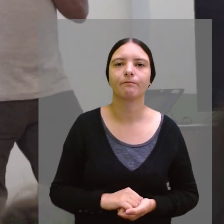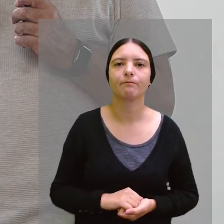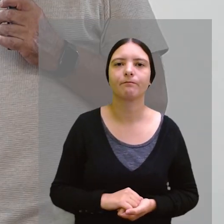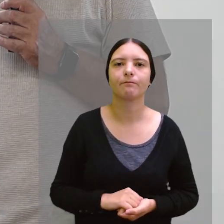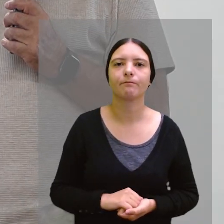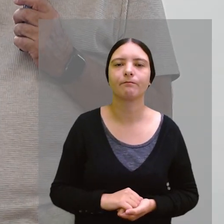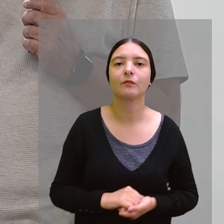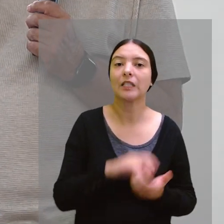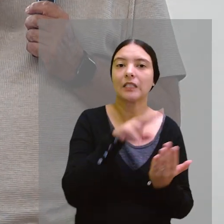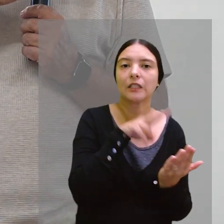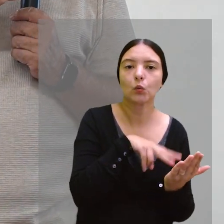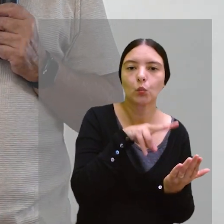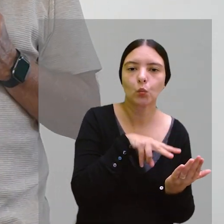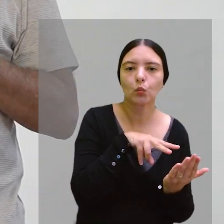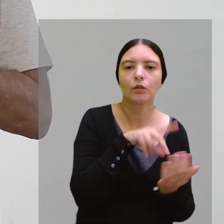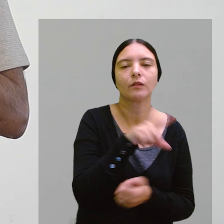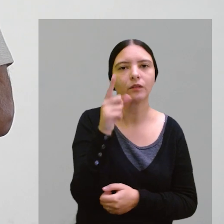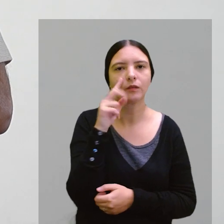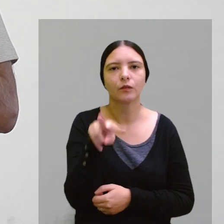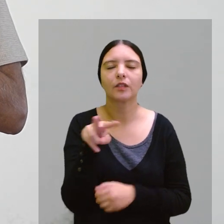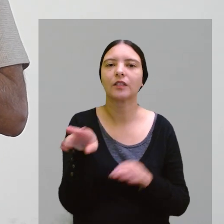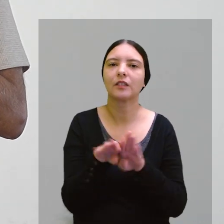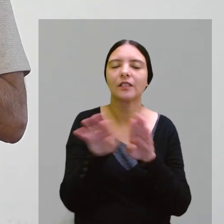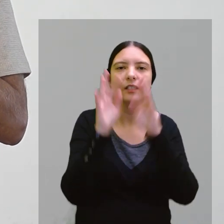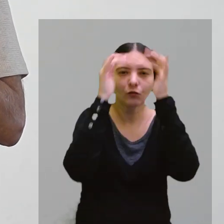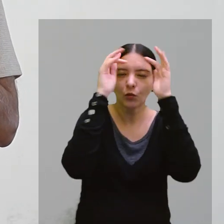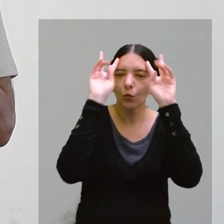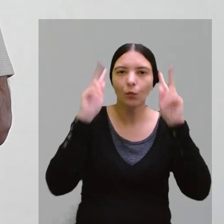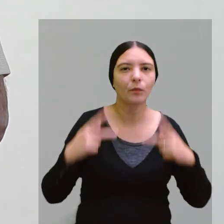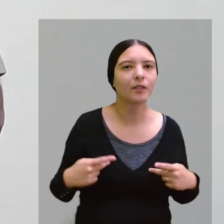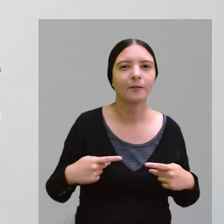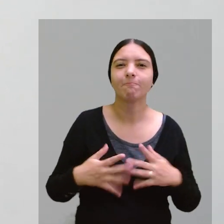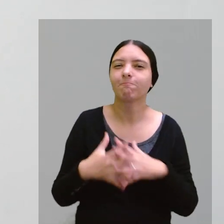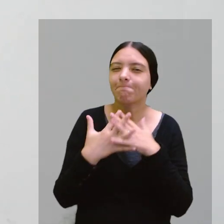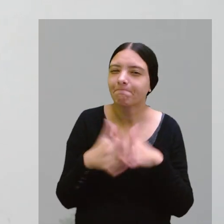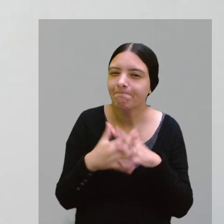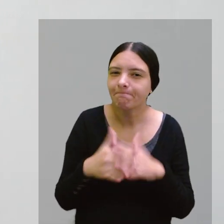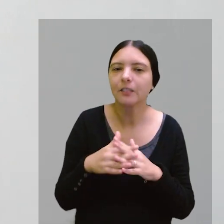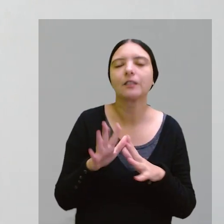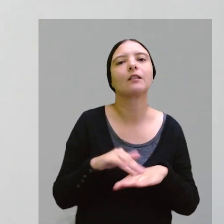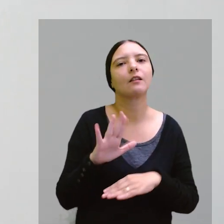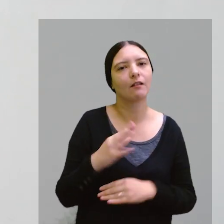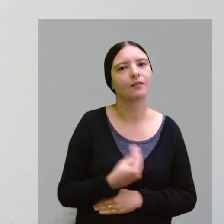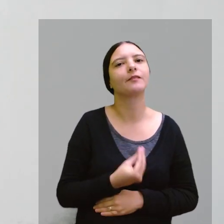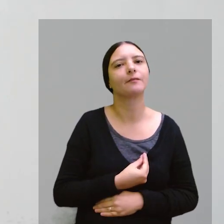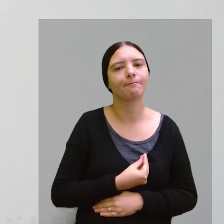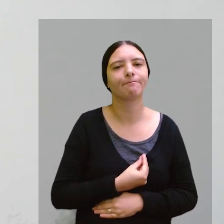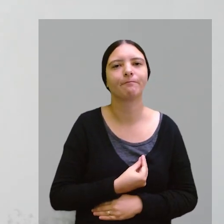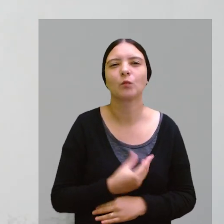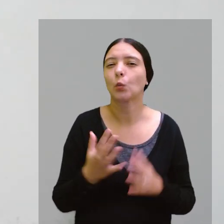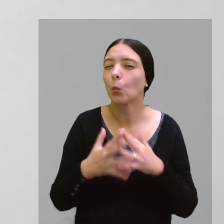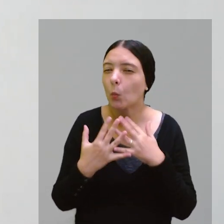Gente, leitura, vocês vão ver, é a atividade humana mais complexa que existe. Não existe nada